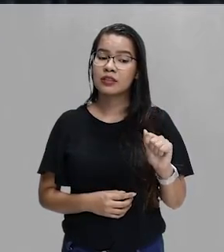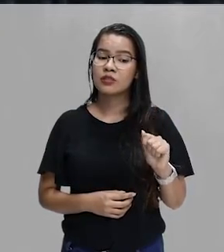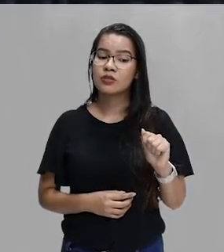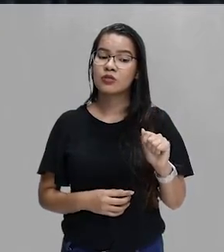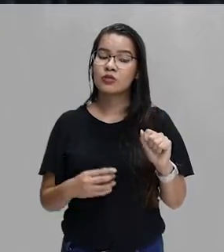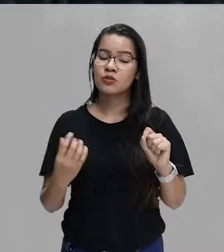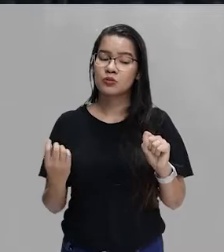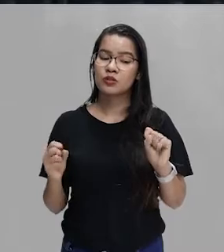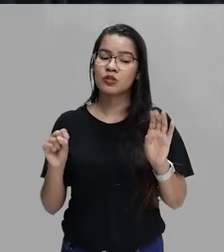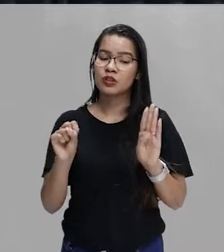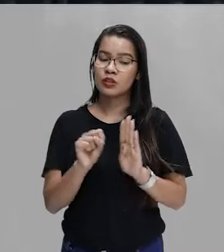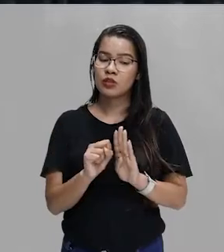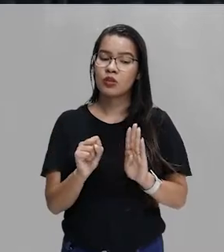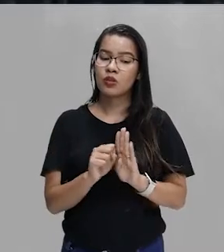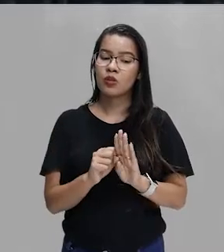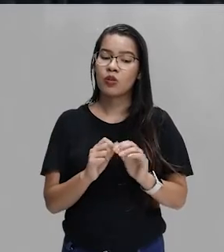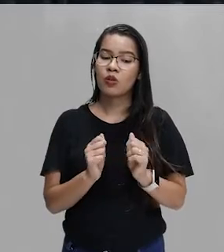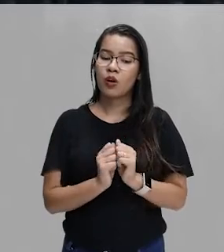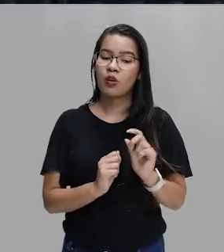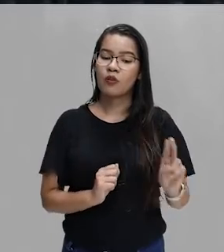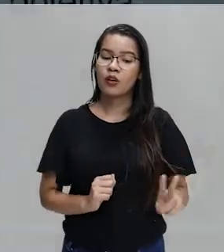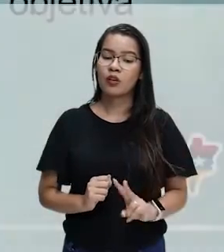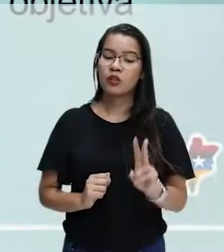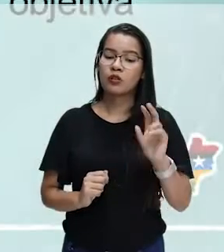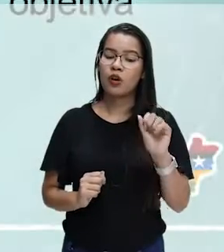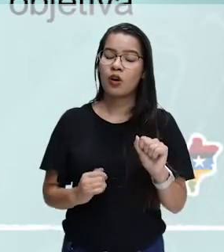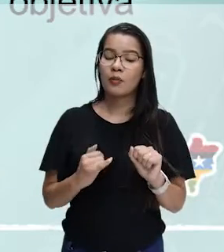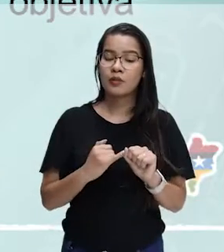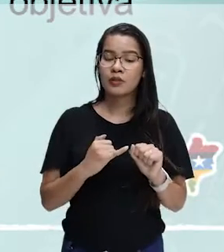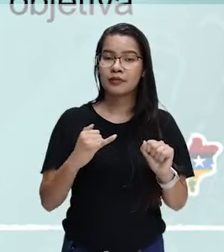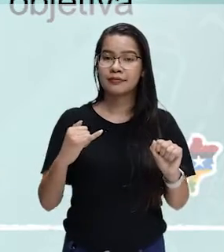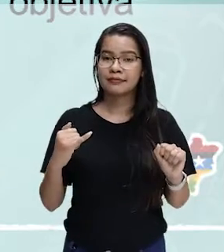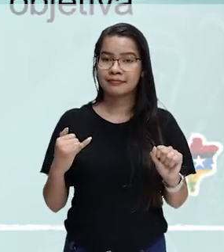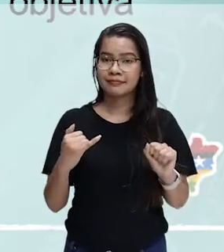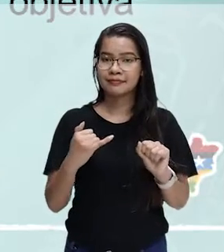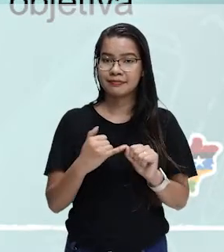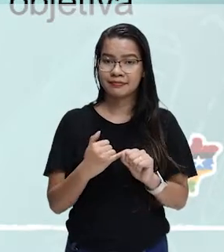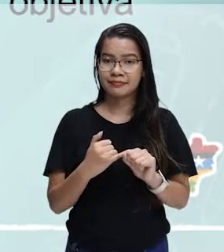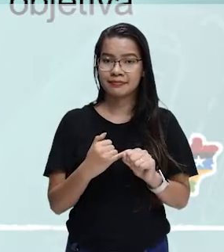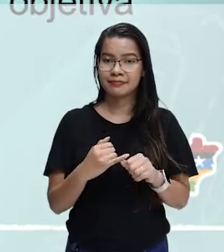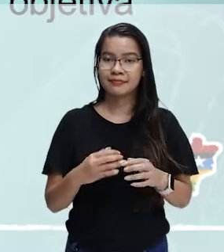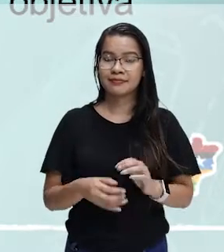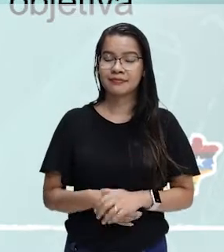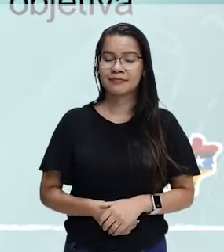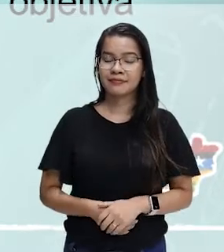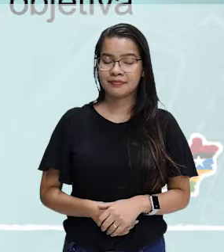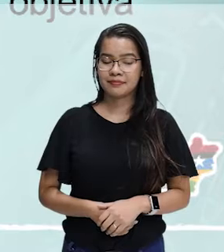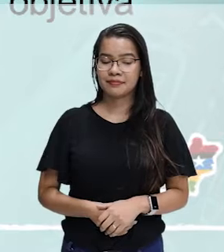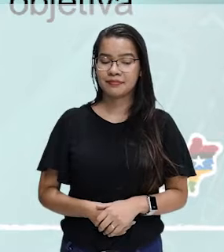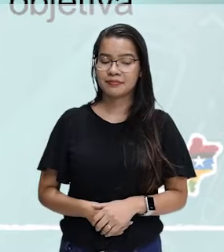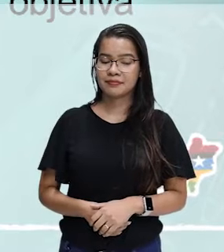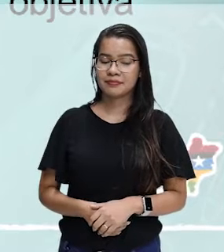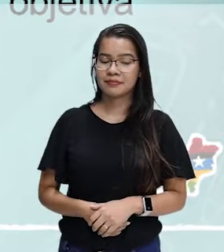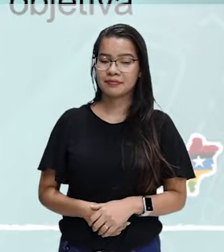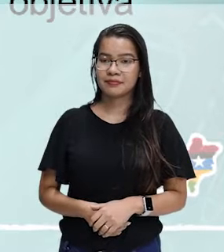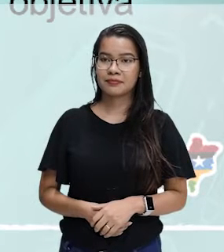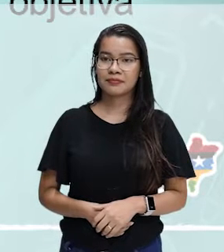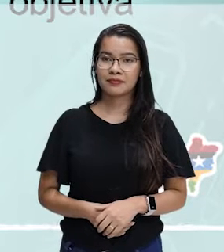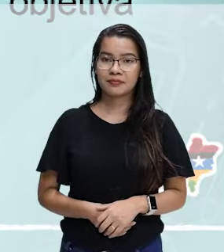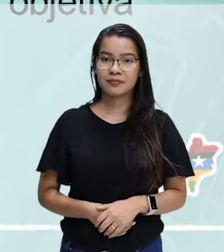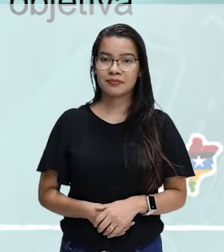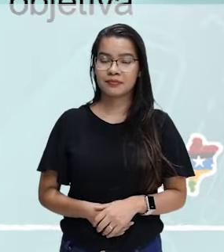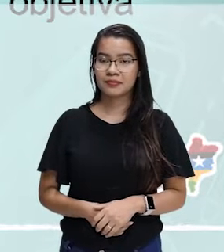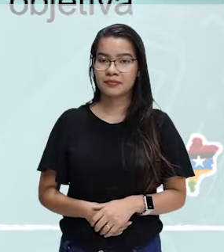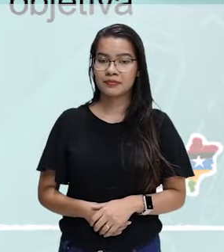objeto direto. Então, olha aí a questão que tem uma oração com função de objeto